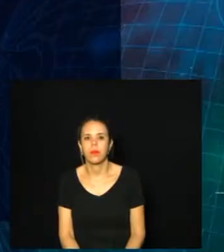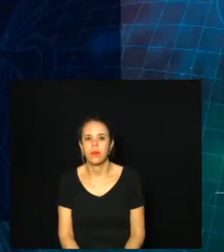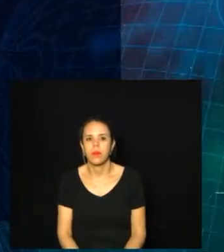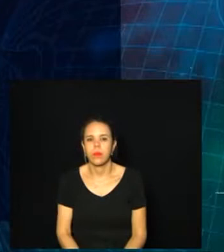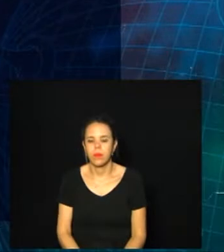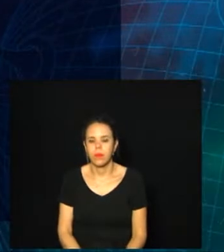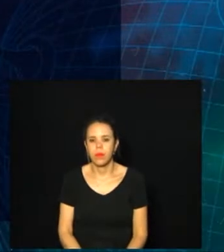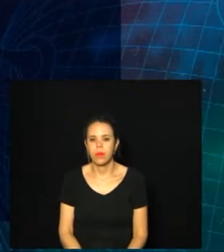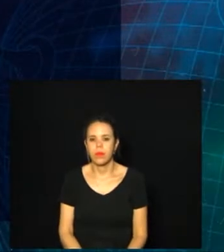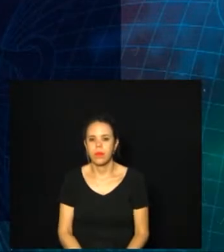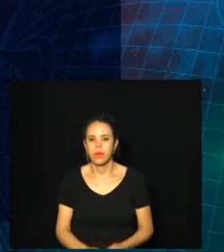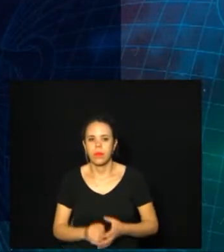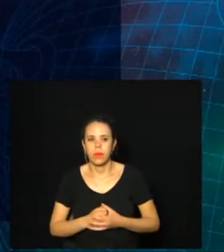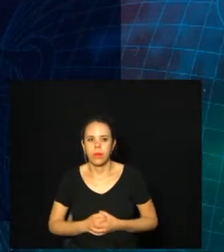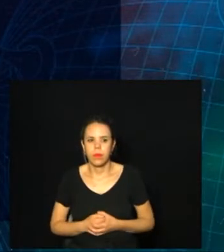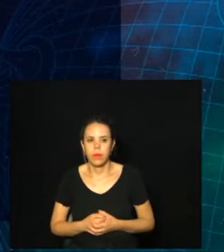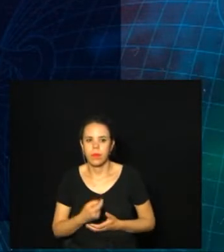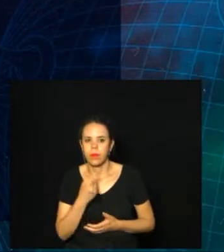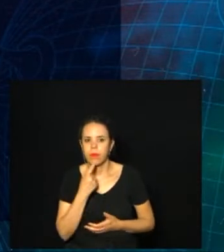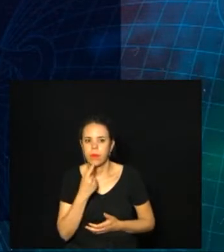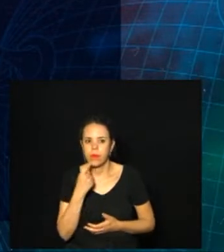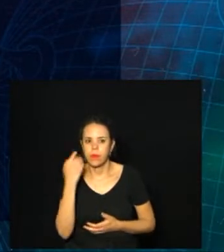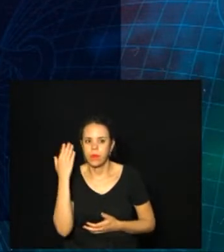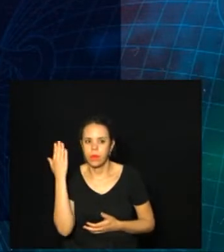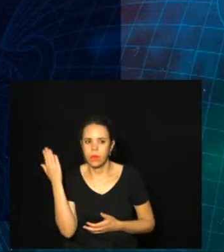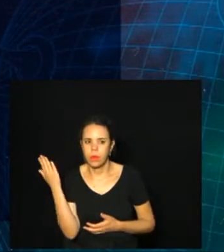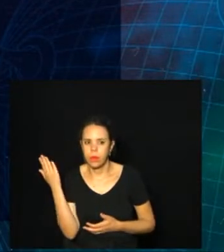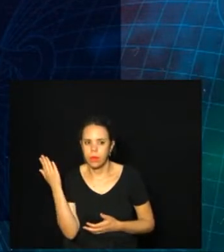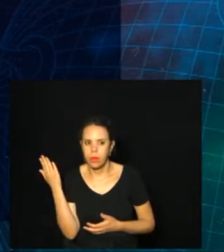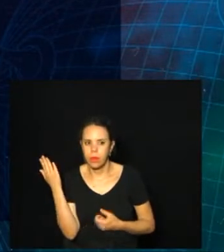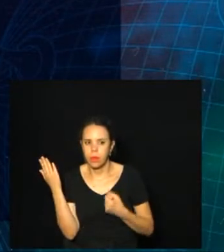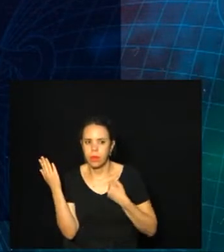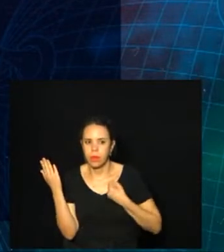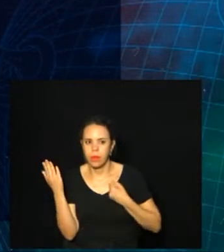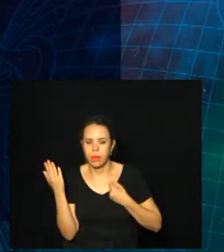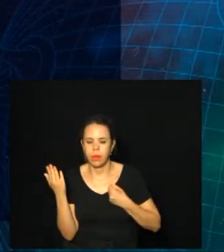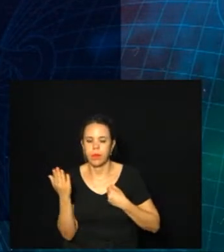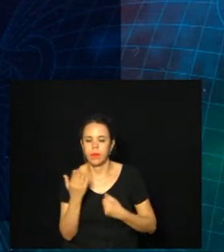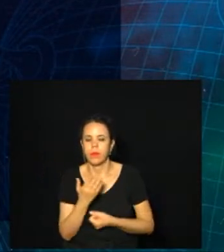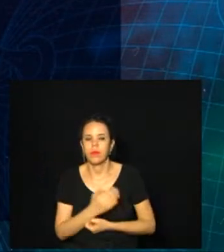387.399 casos confirmados, e Campinas, até esta quinta-feira, somava